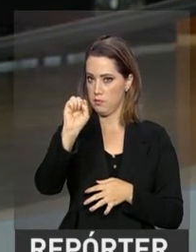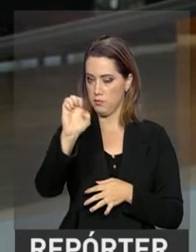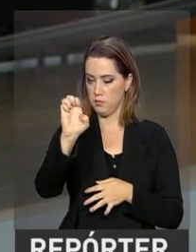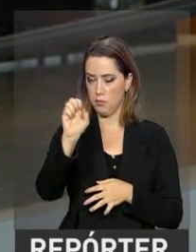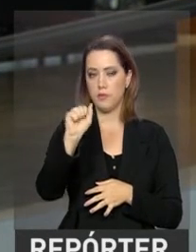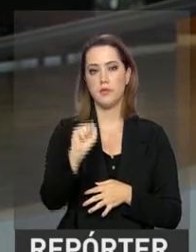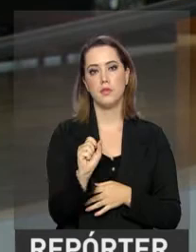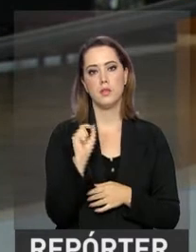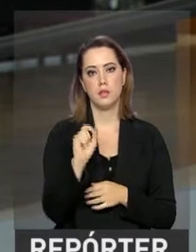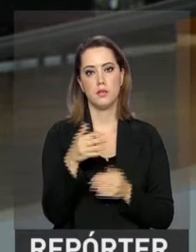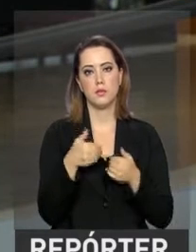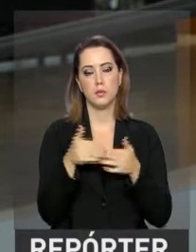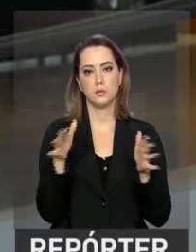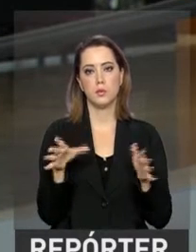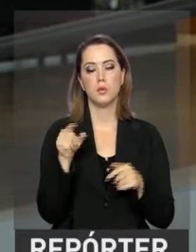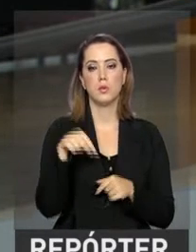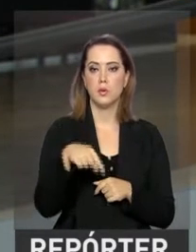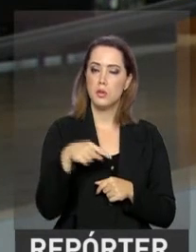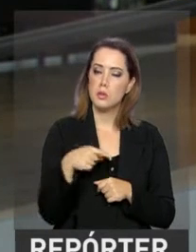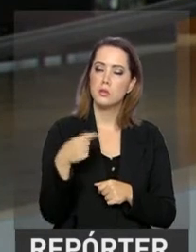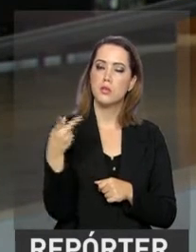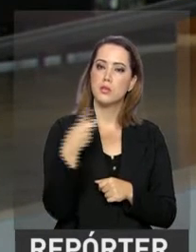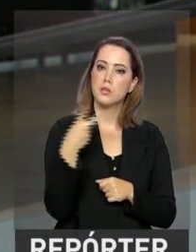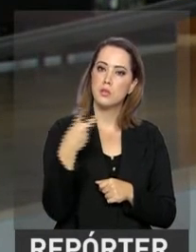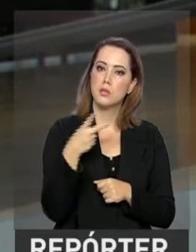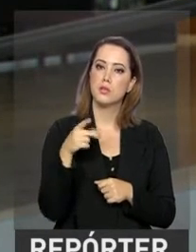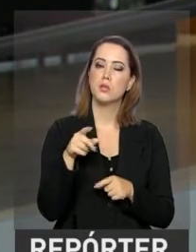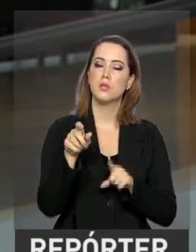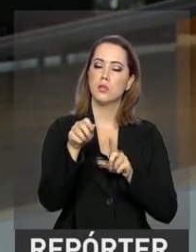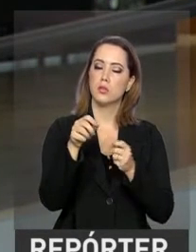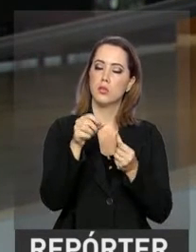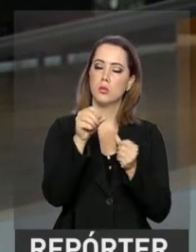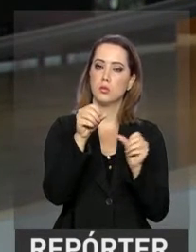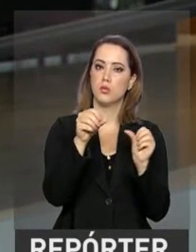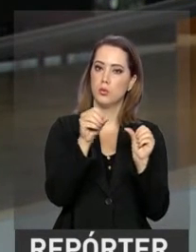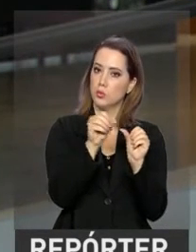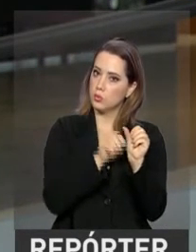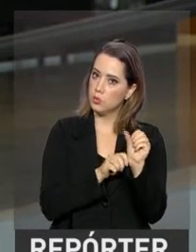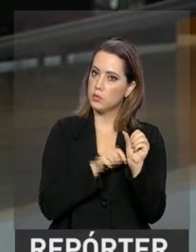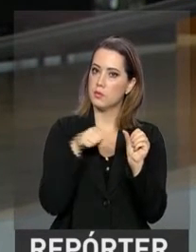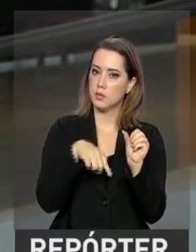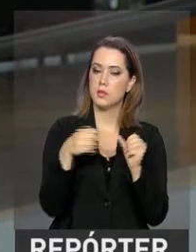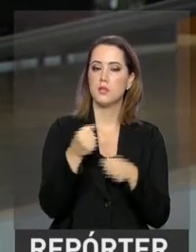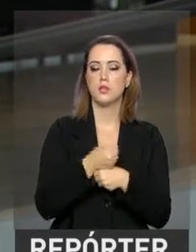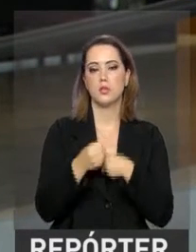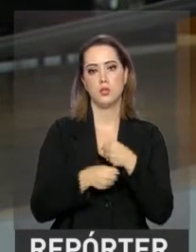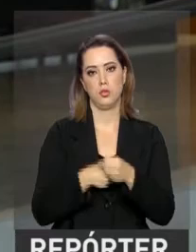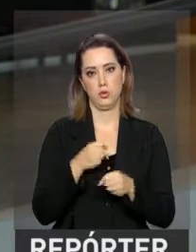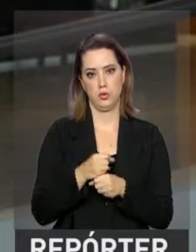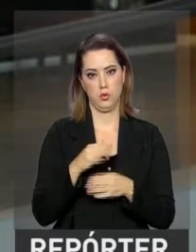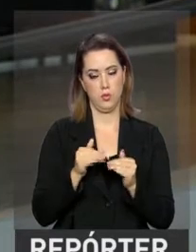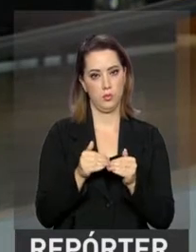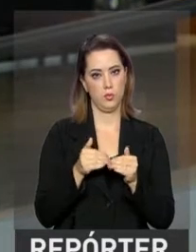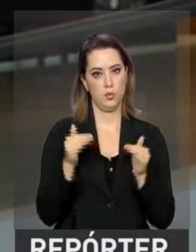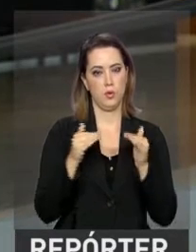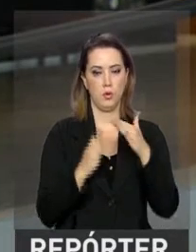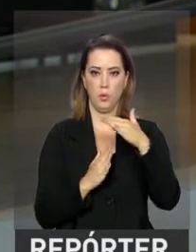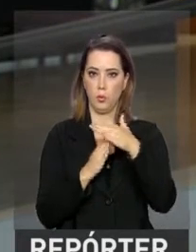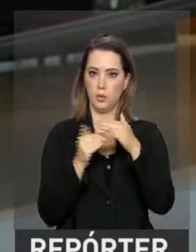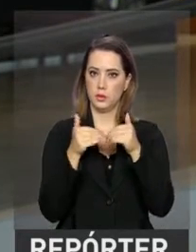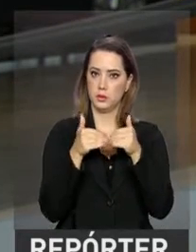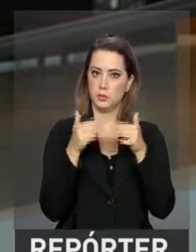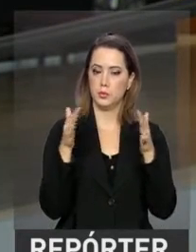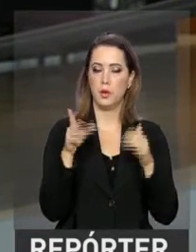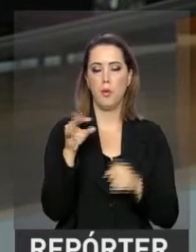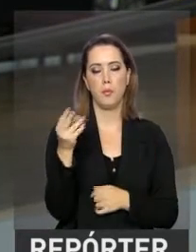fundo de financiamento estudantil para o segundo semestre deste ano uma das novidades aí a ampliação do teto de renda para